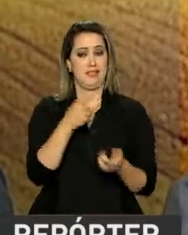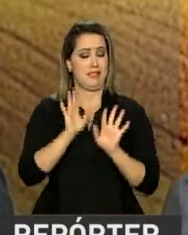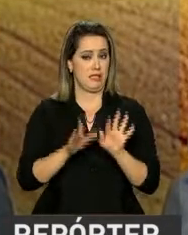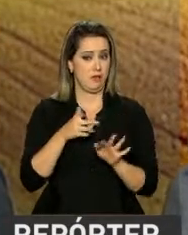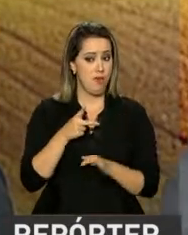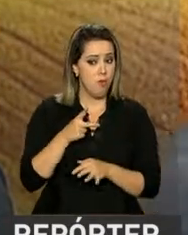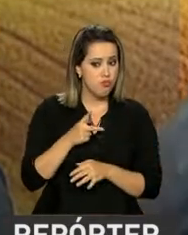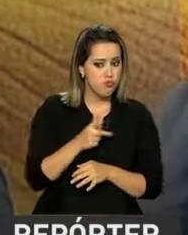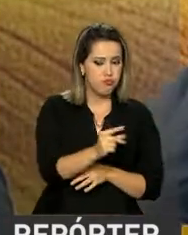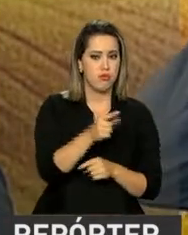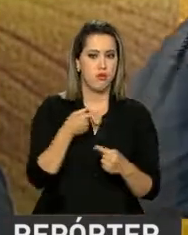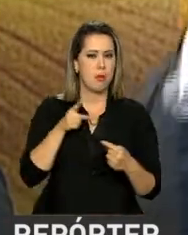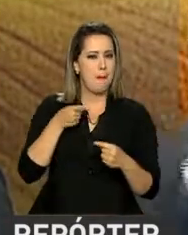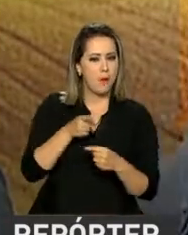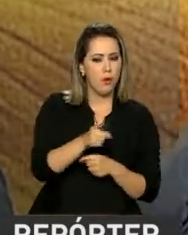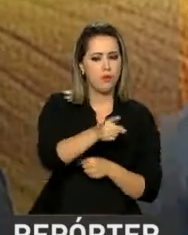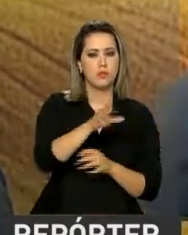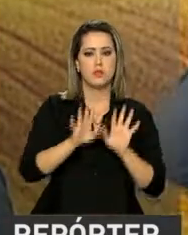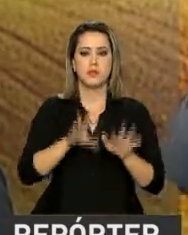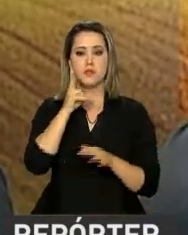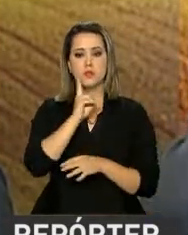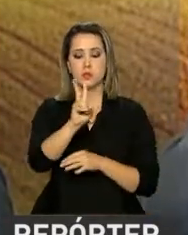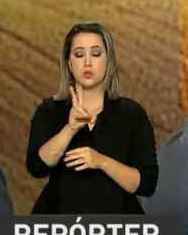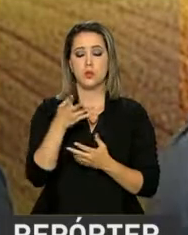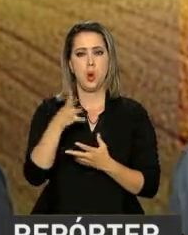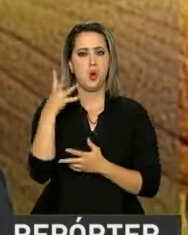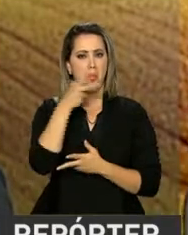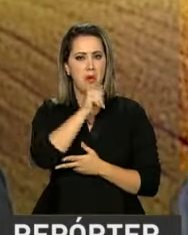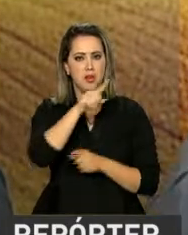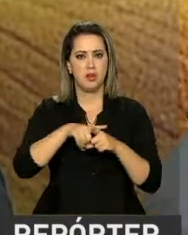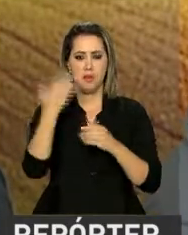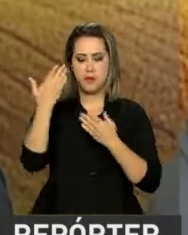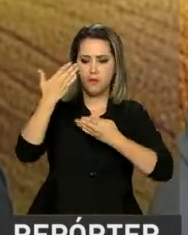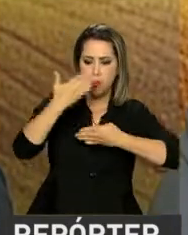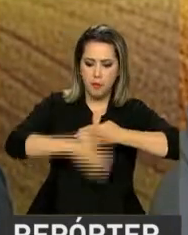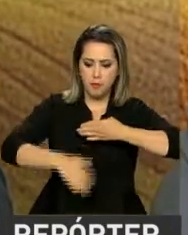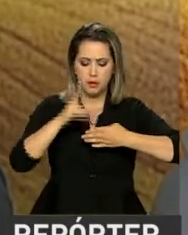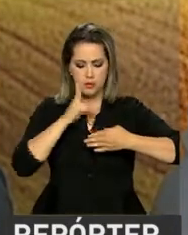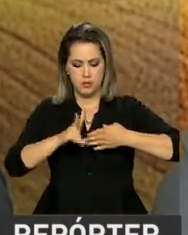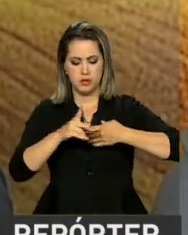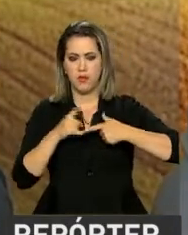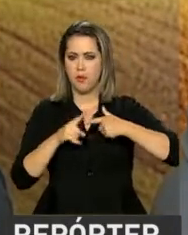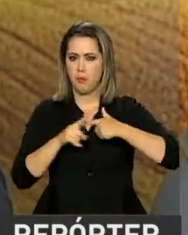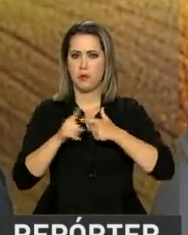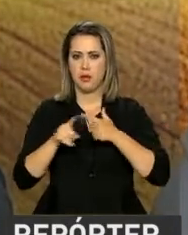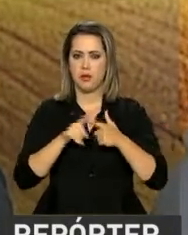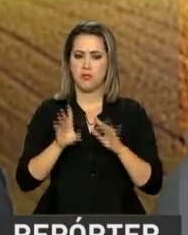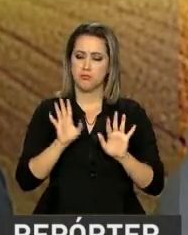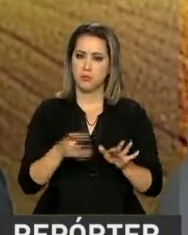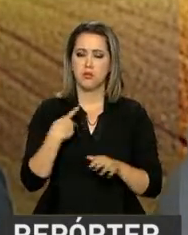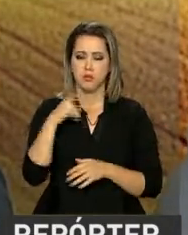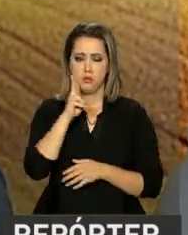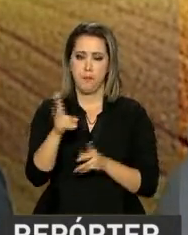profunda ou seja numa sa peças vezes está bonita quando você abre a peça ele aparece alguns algum problema como como